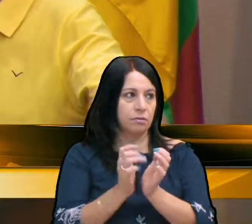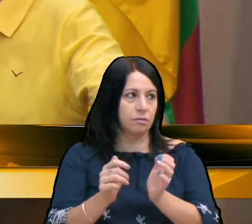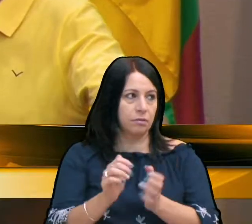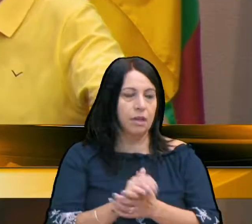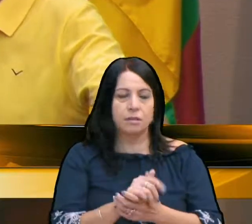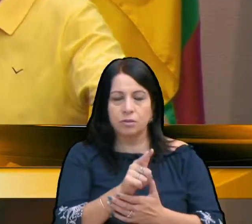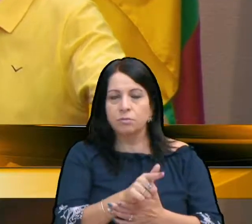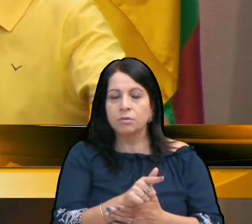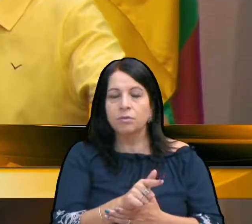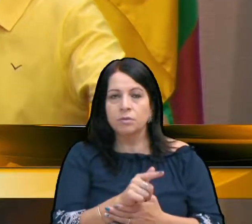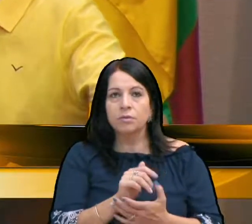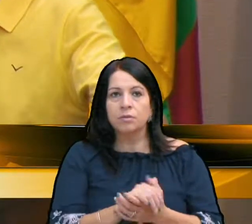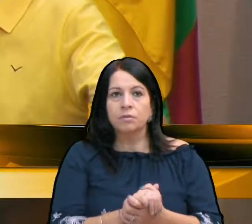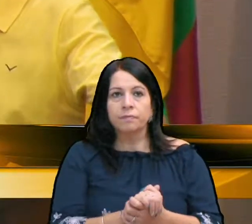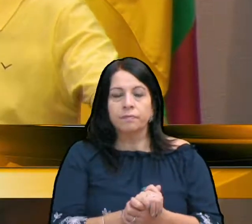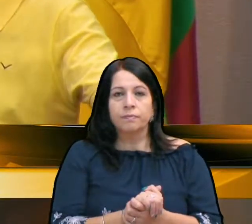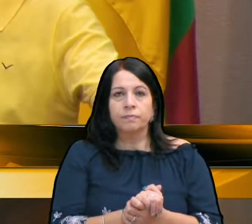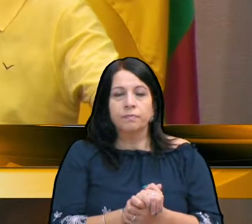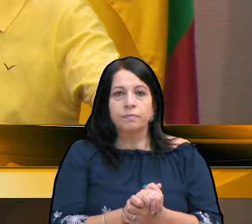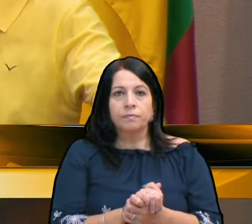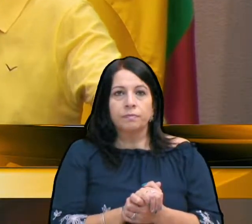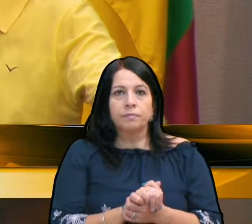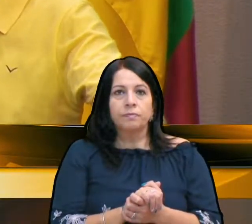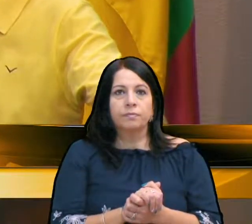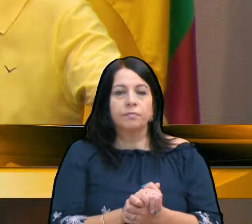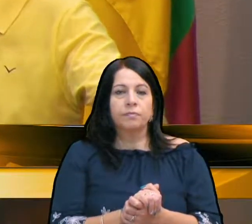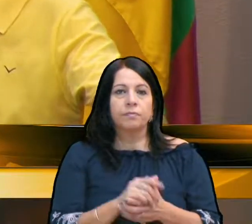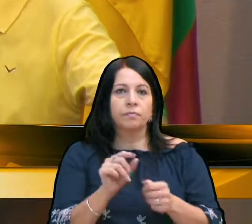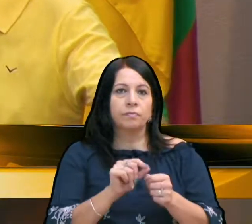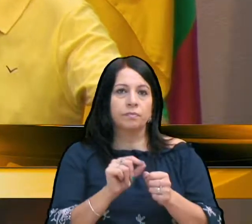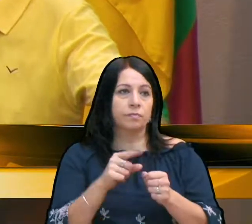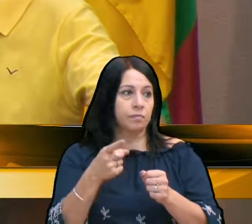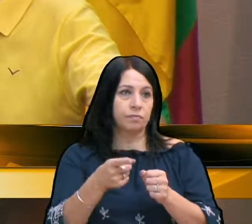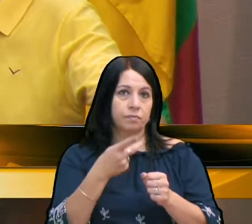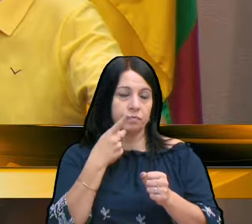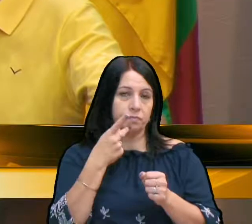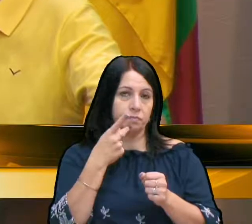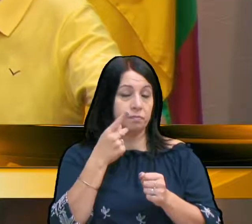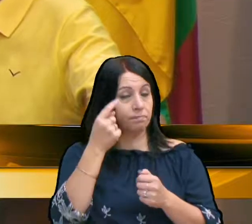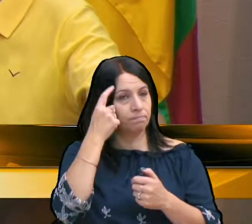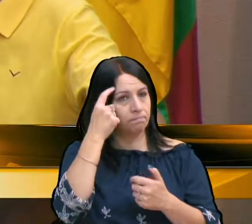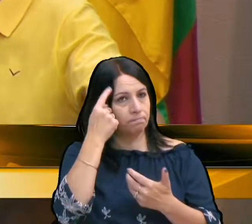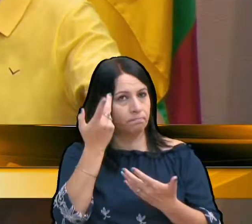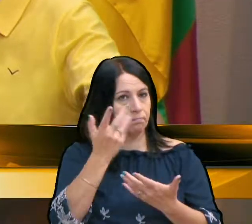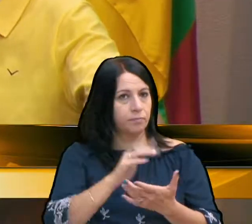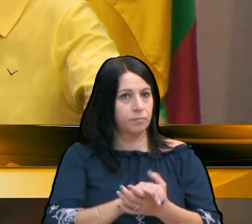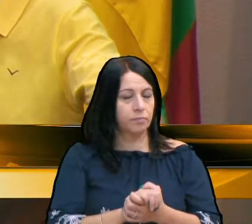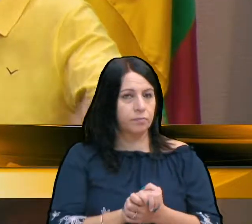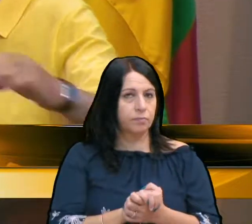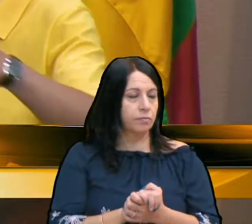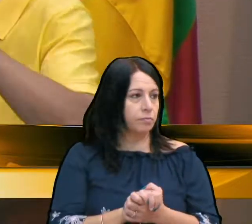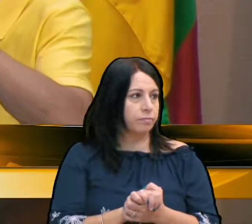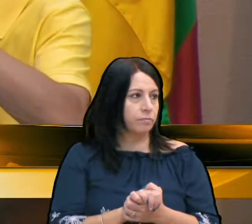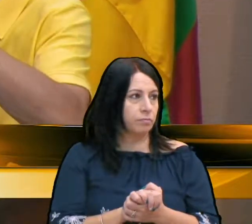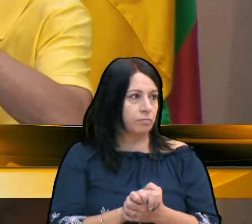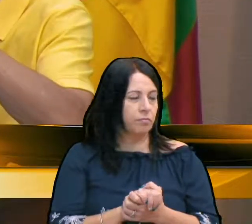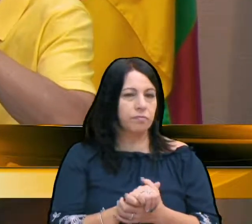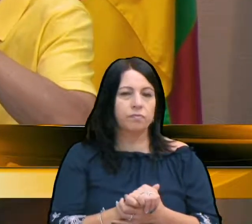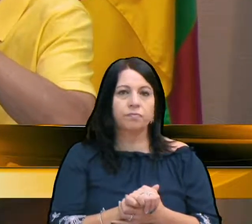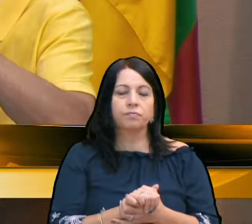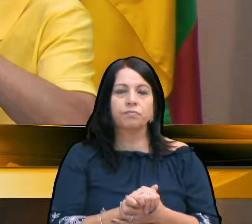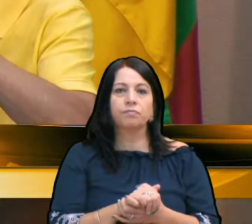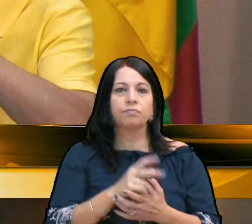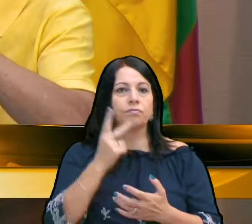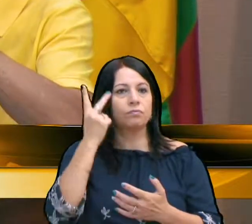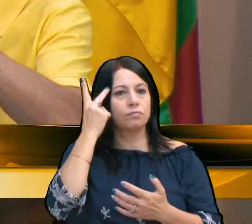cedência do espaço, mas fazer uma referência e que se faça uma reflexão muito urgente, vereador Chico Guerra, Renato